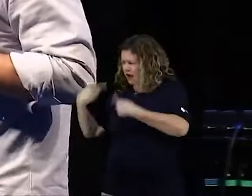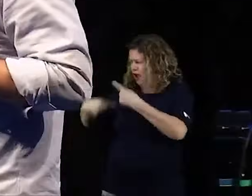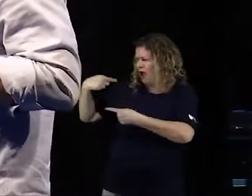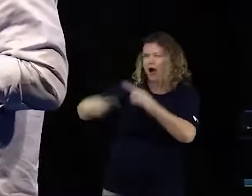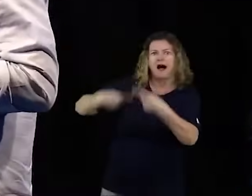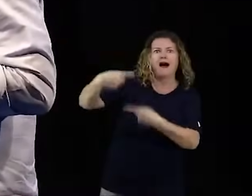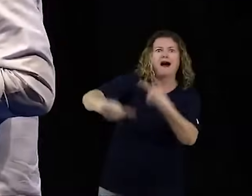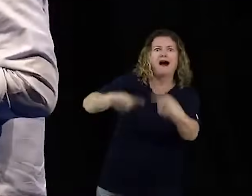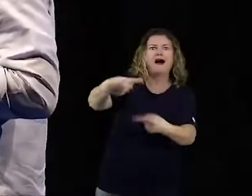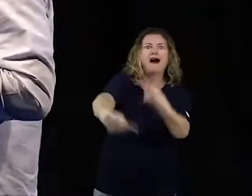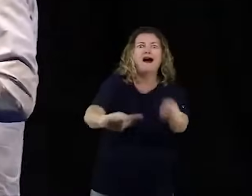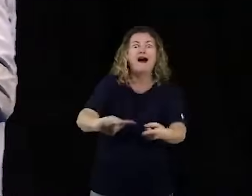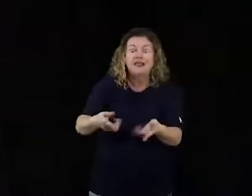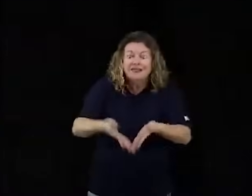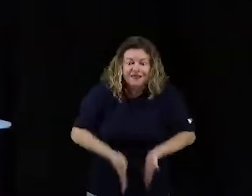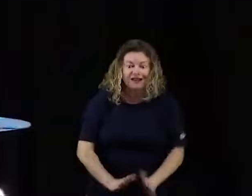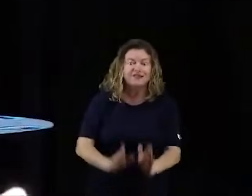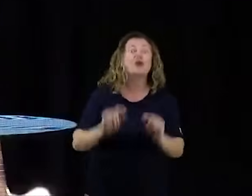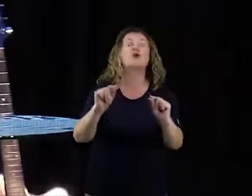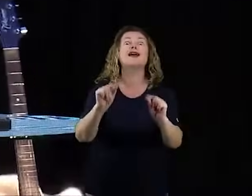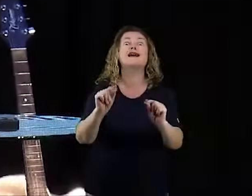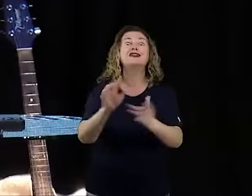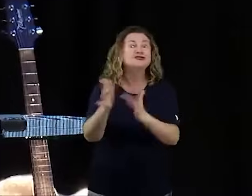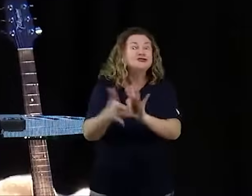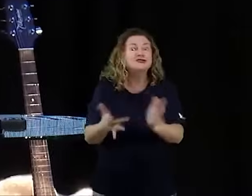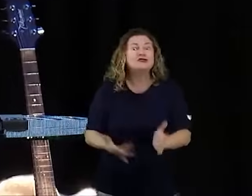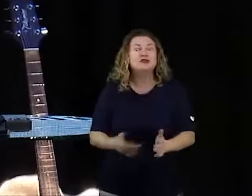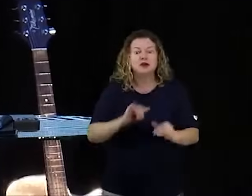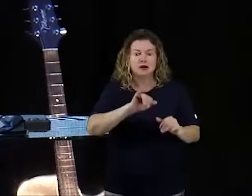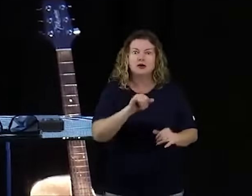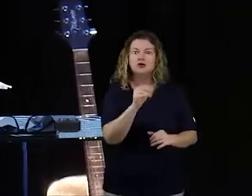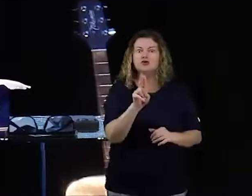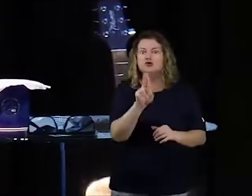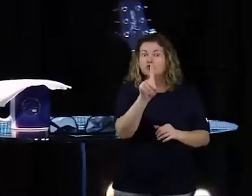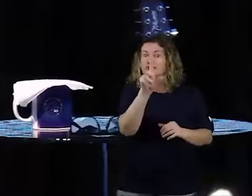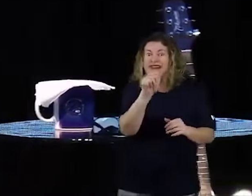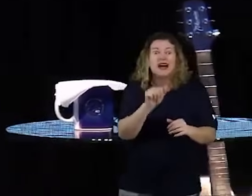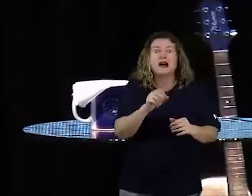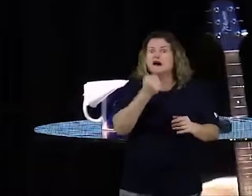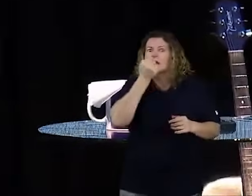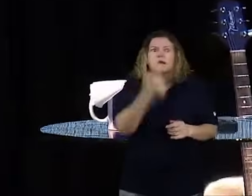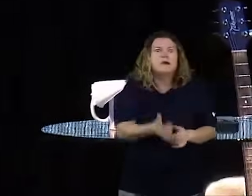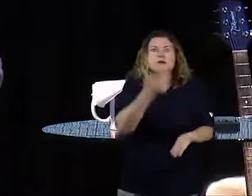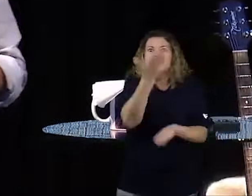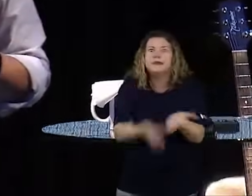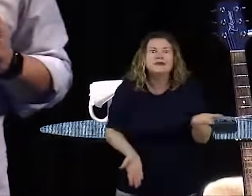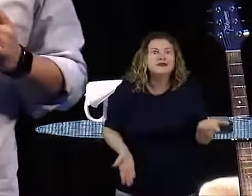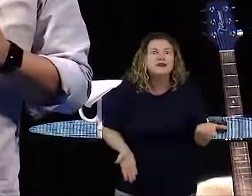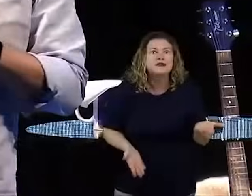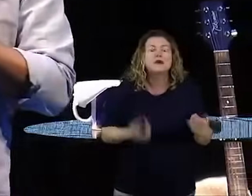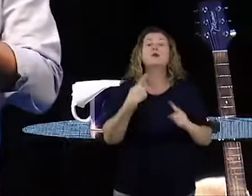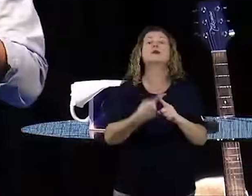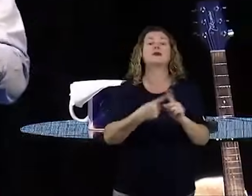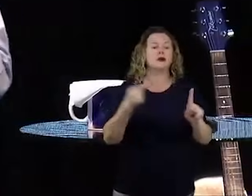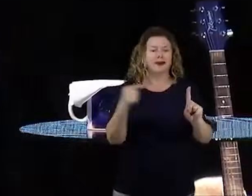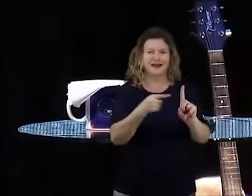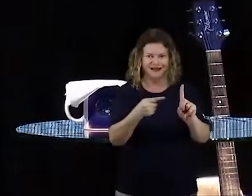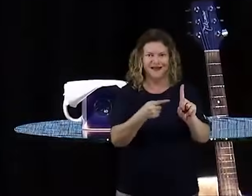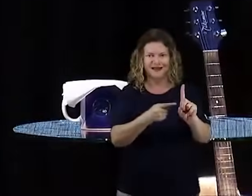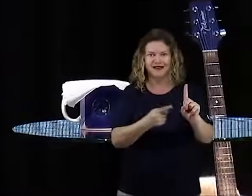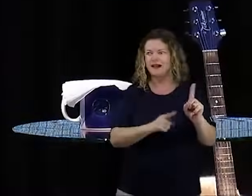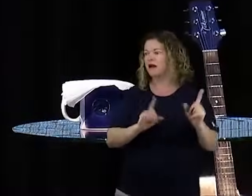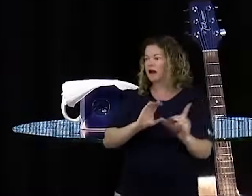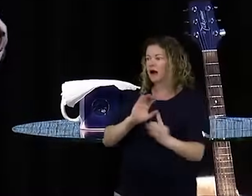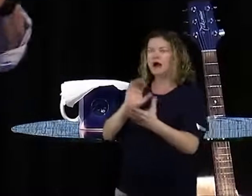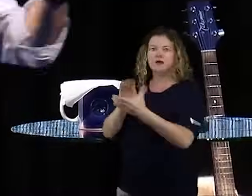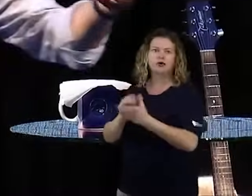leão da tribo de Judá Judá se casa é um filho de Jacó filho